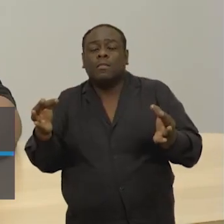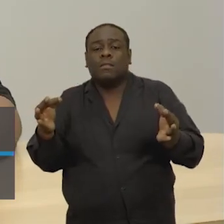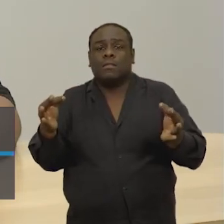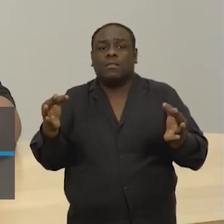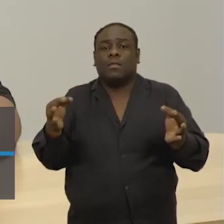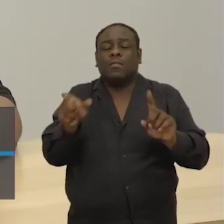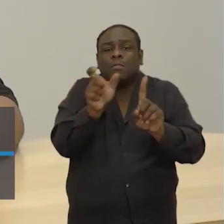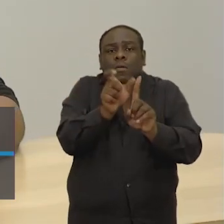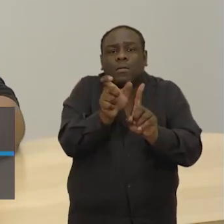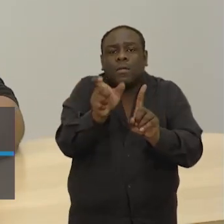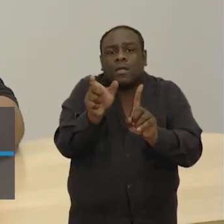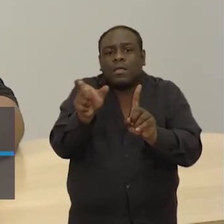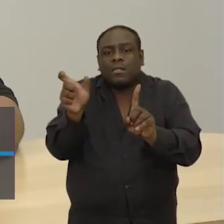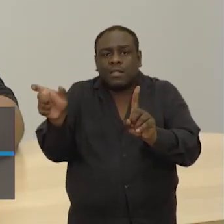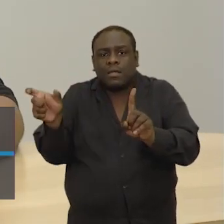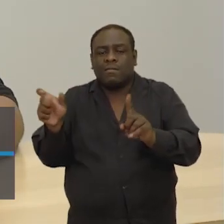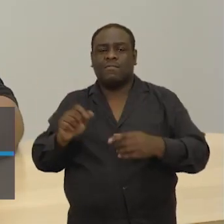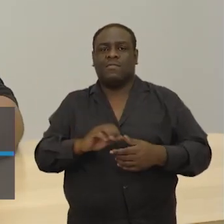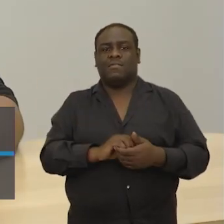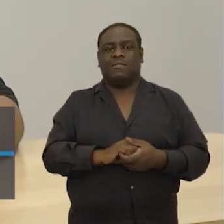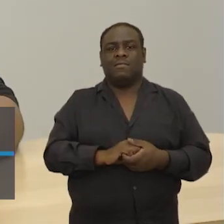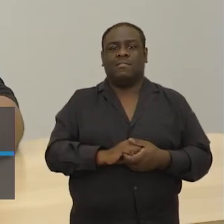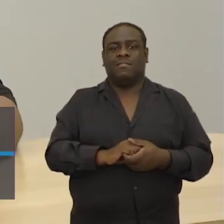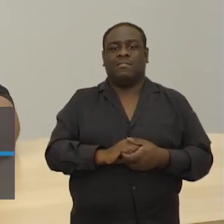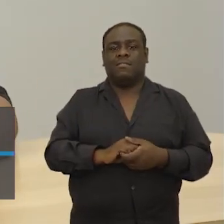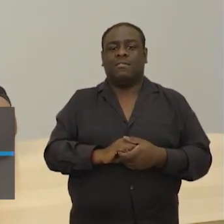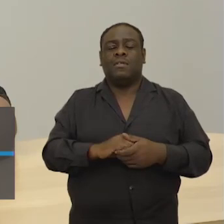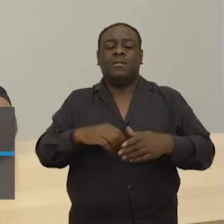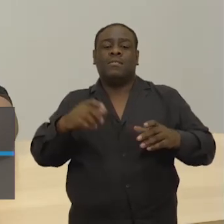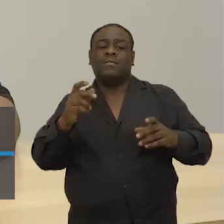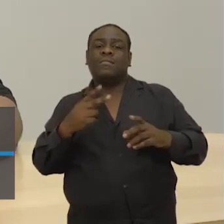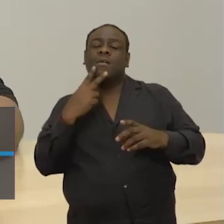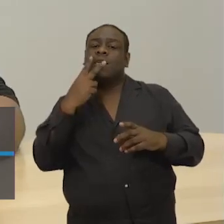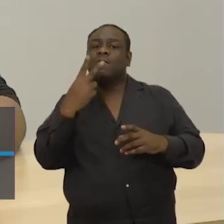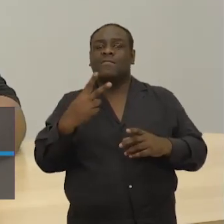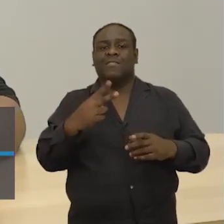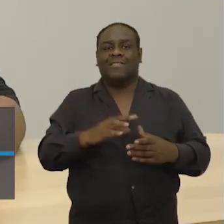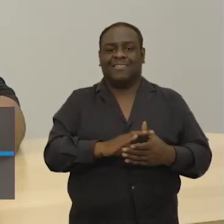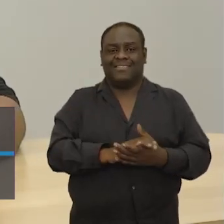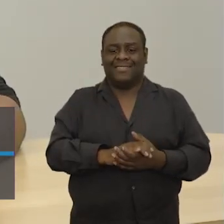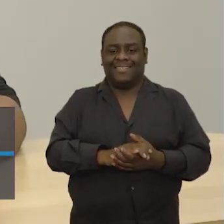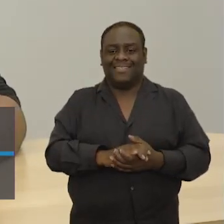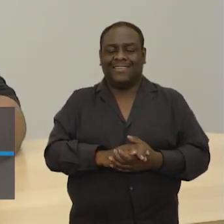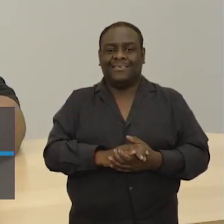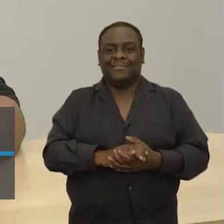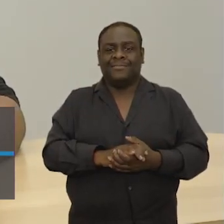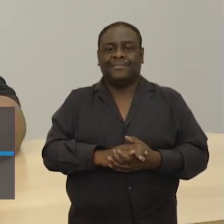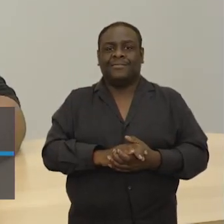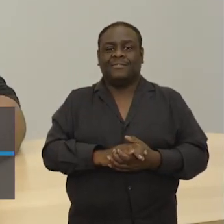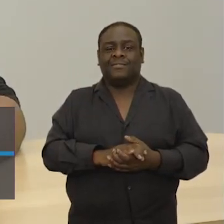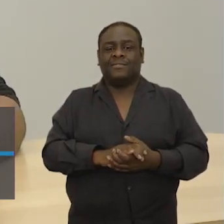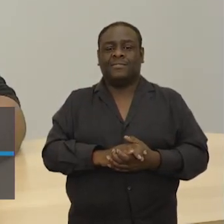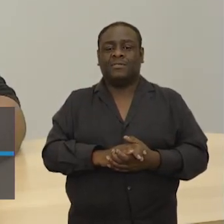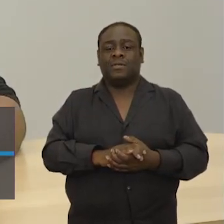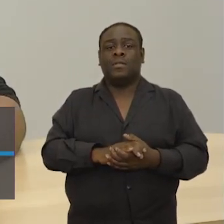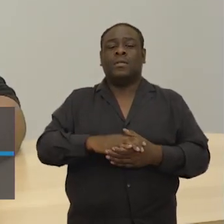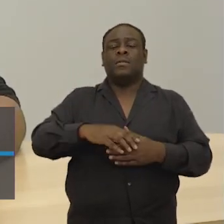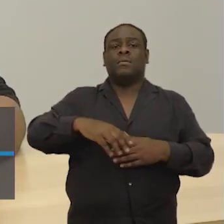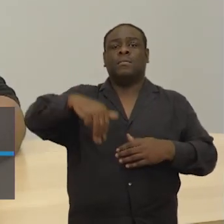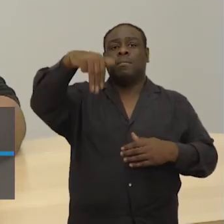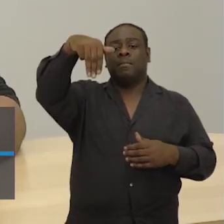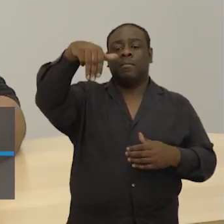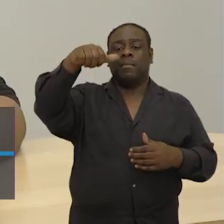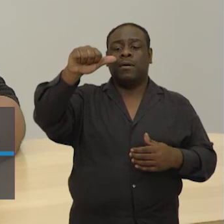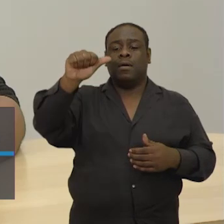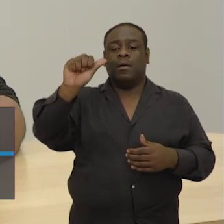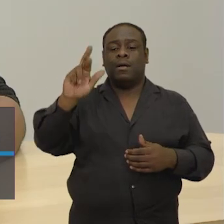voz de madeira, de tábua, parece. Aí é a voz amadeirada. Ficou legal. É. Ficou legal. Voz do Martinho da Vila, melodia